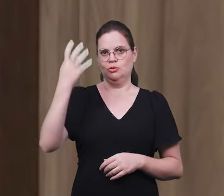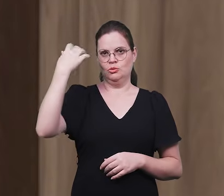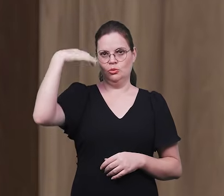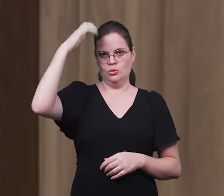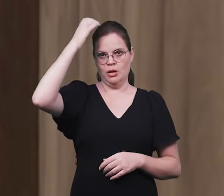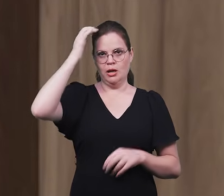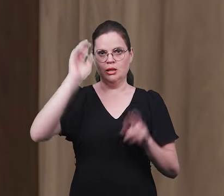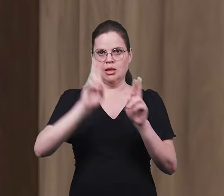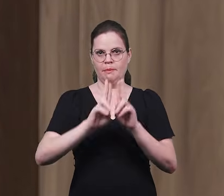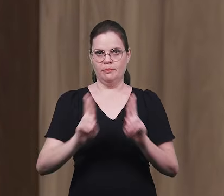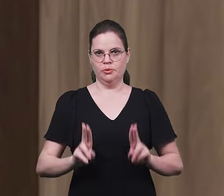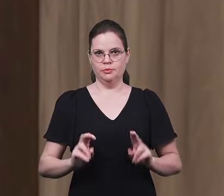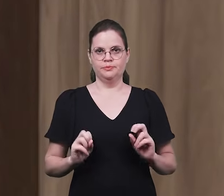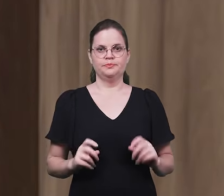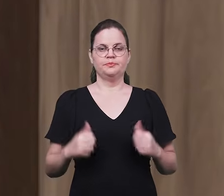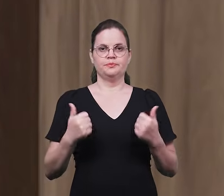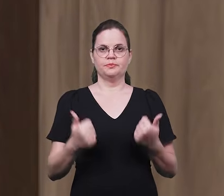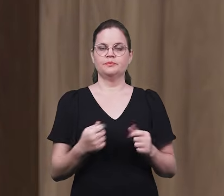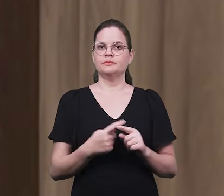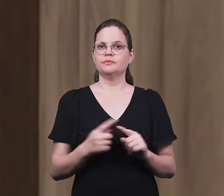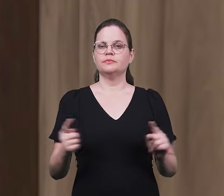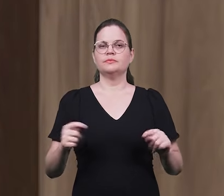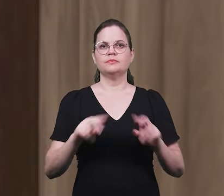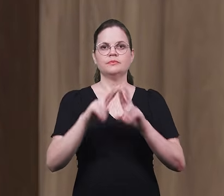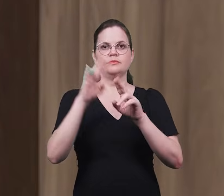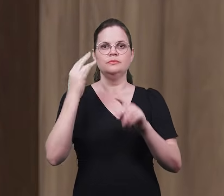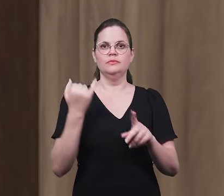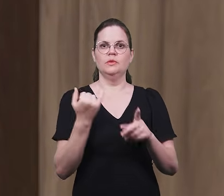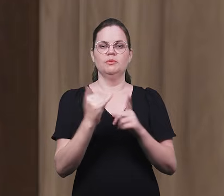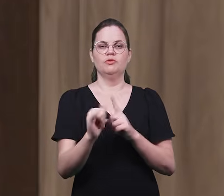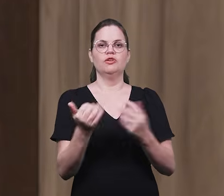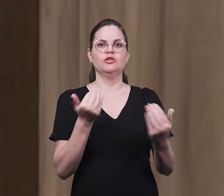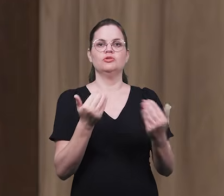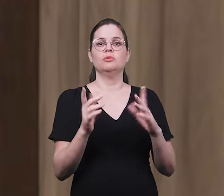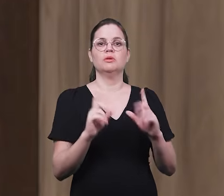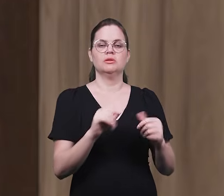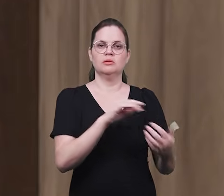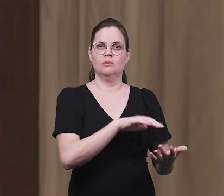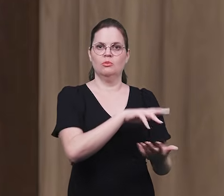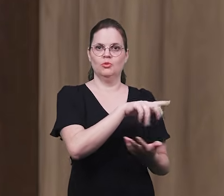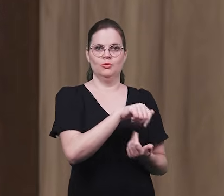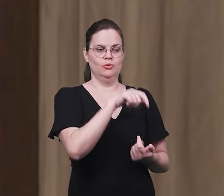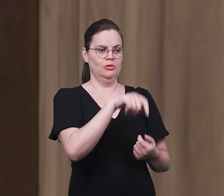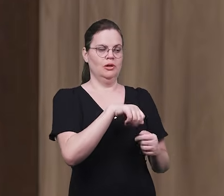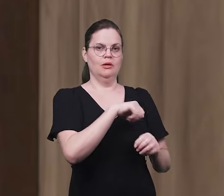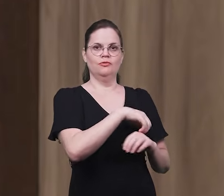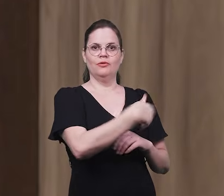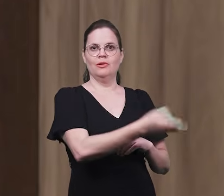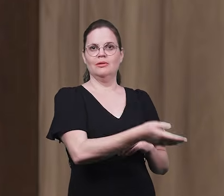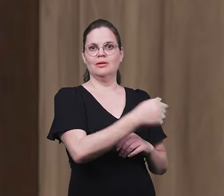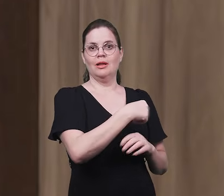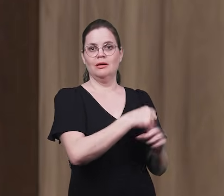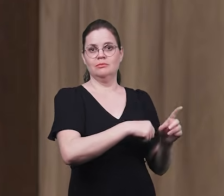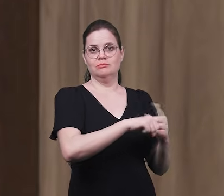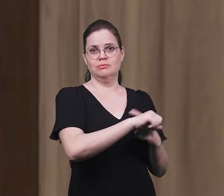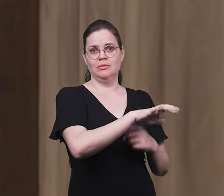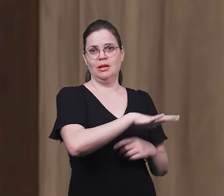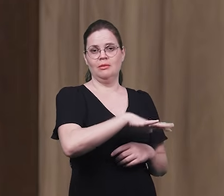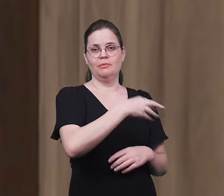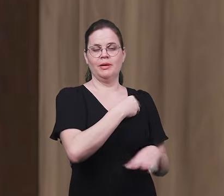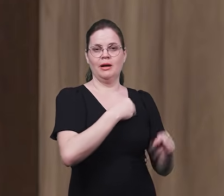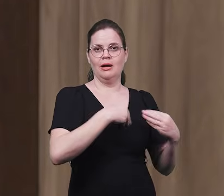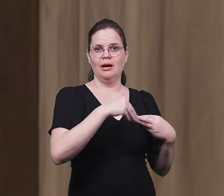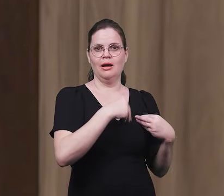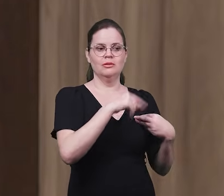Claro que nós estamos fazendo comentários proféticos para o dia de hoje, a Babilônia corresponde ao mundo de hoje. O mundo